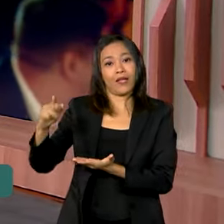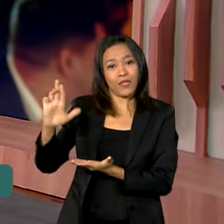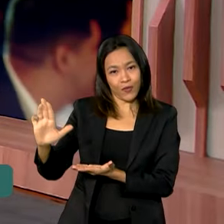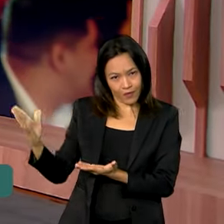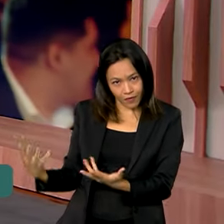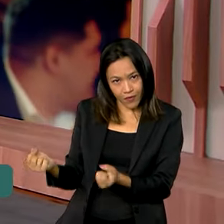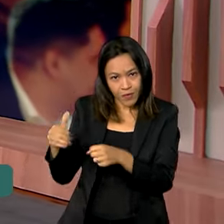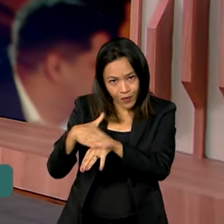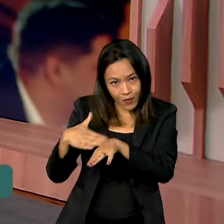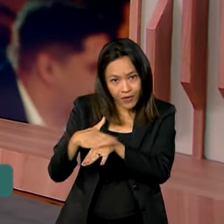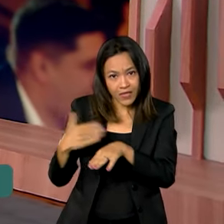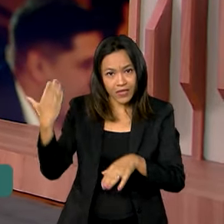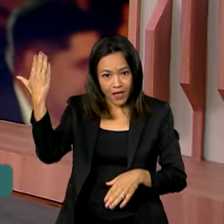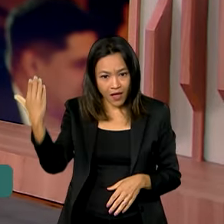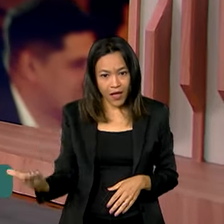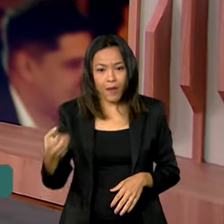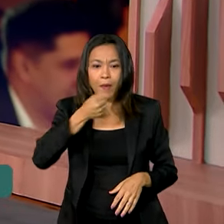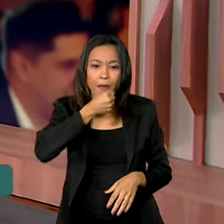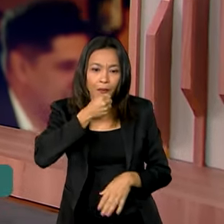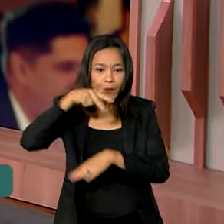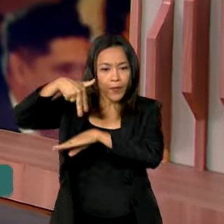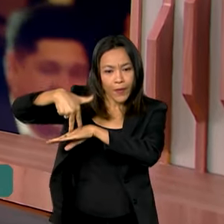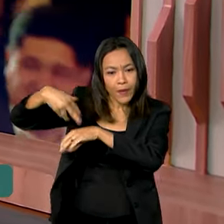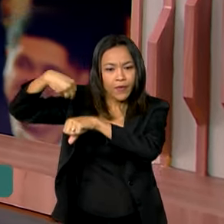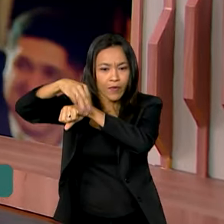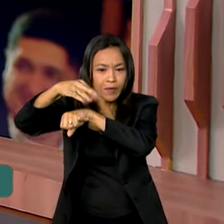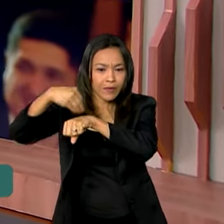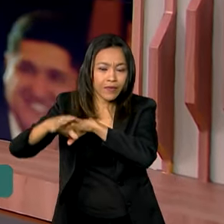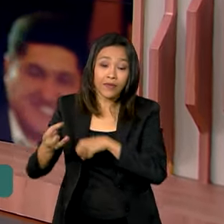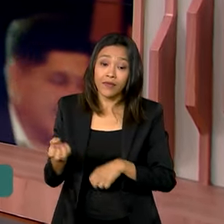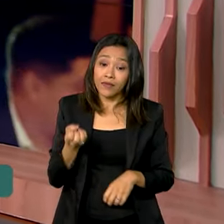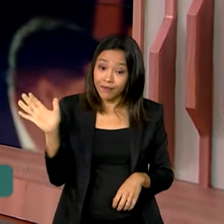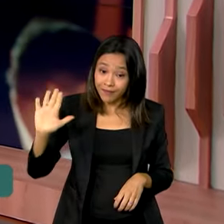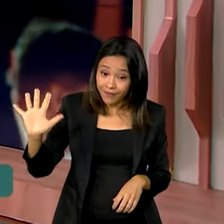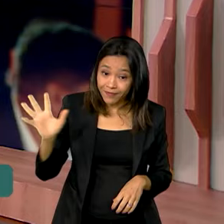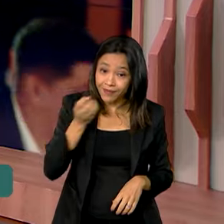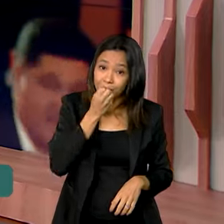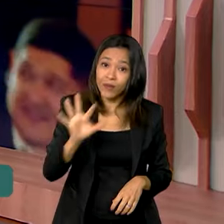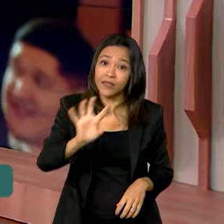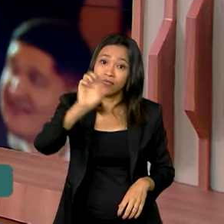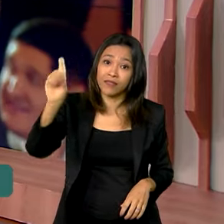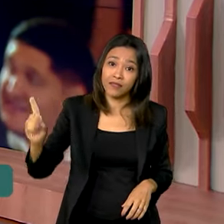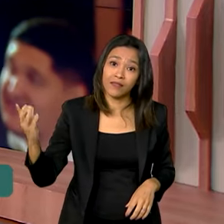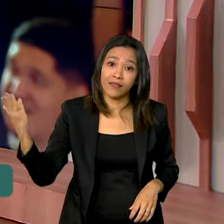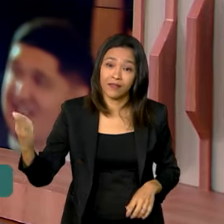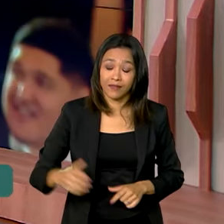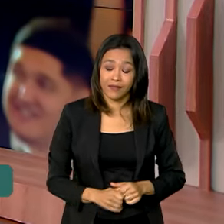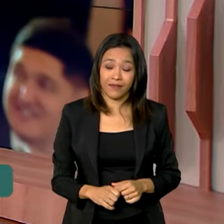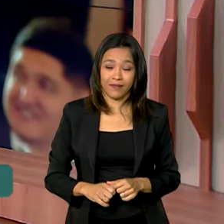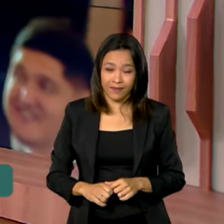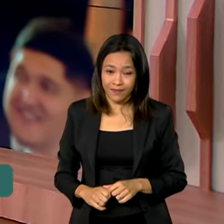Jéssica Gonçalves, que está lá e tem mais informações para a gente. Bom dia, Jéssica.